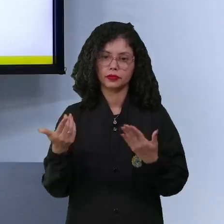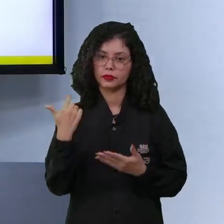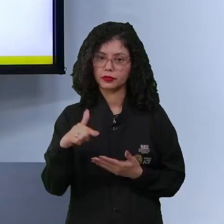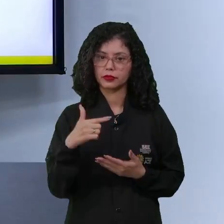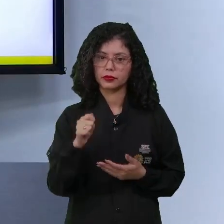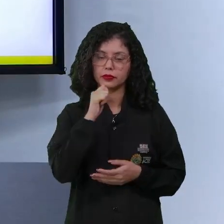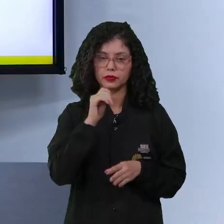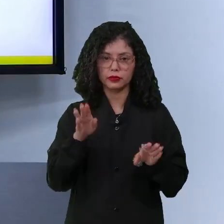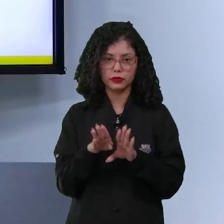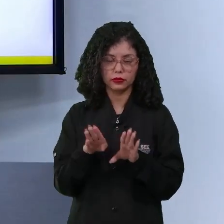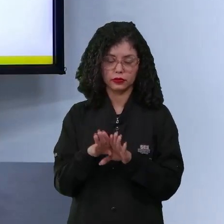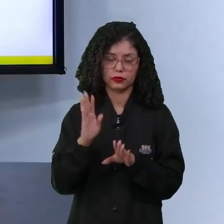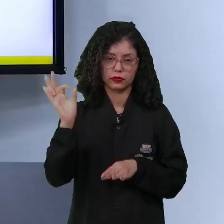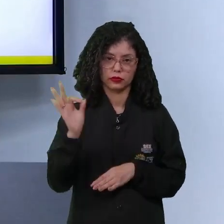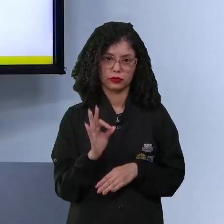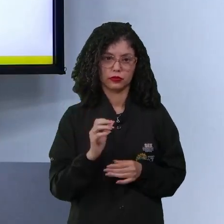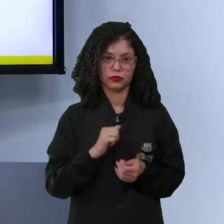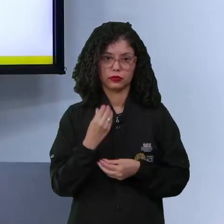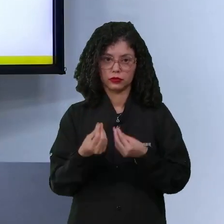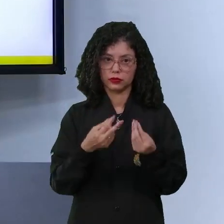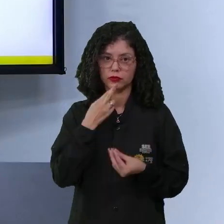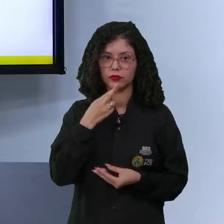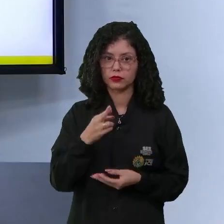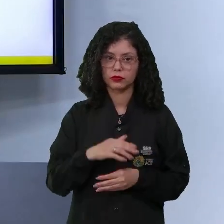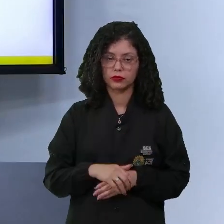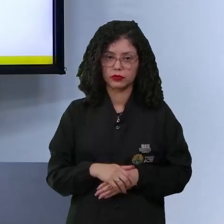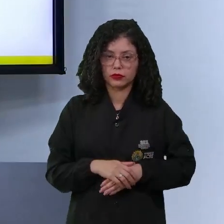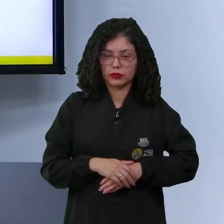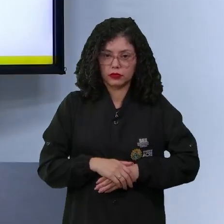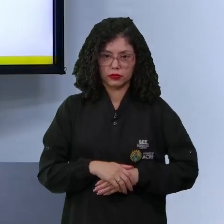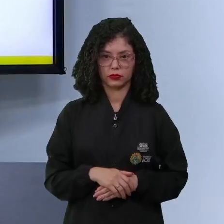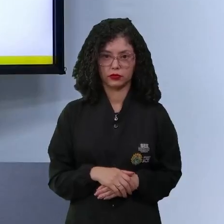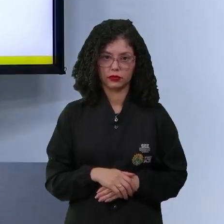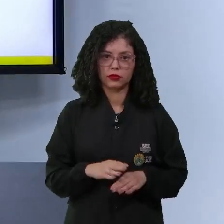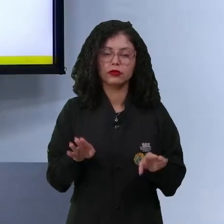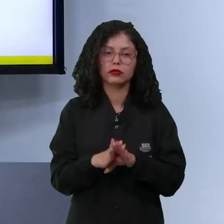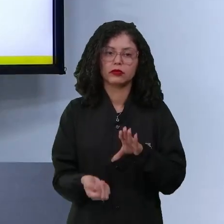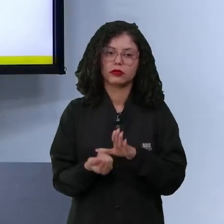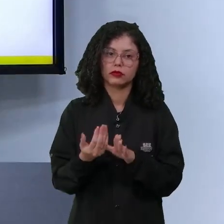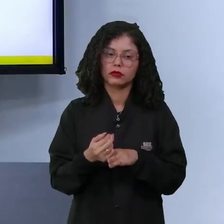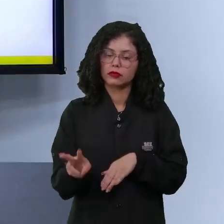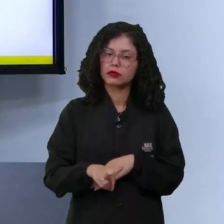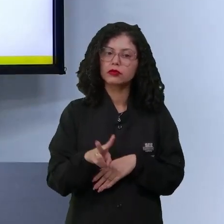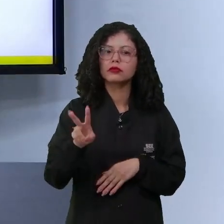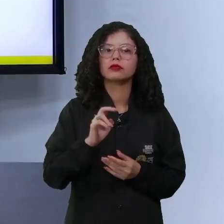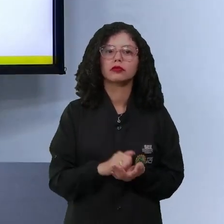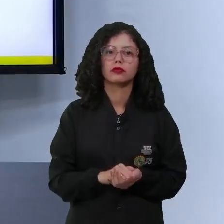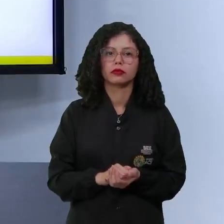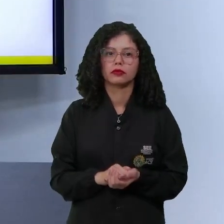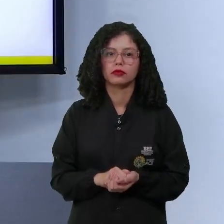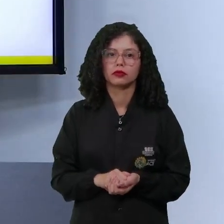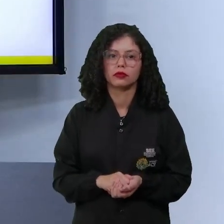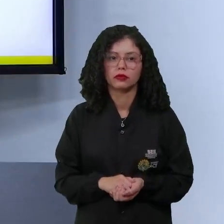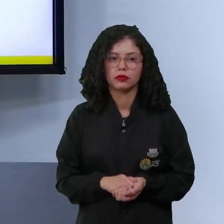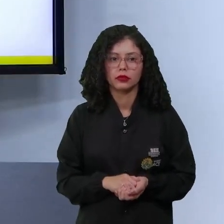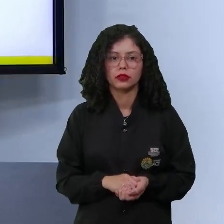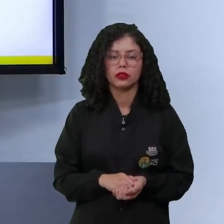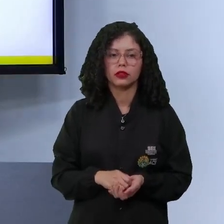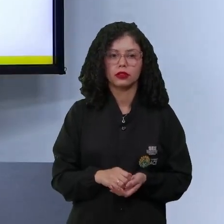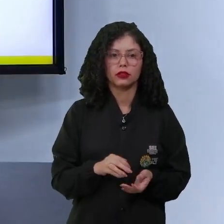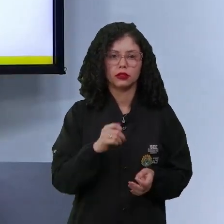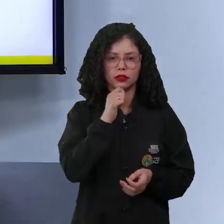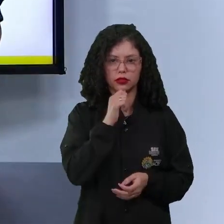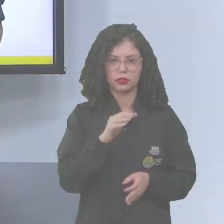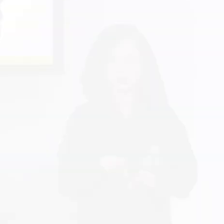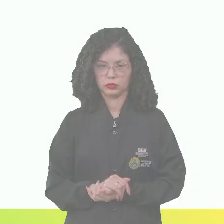existe proporcionalidade. E como é que eu resolvo isso aqui? Vamos fazer somente o produto dos valores, as embalagens, usando as alternativas.